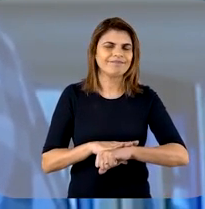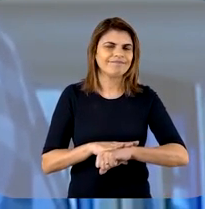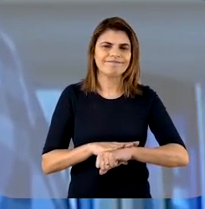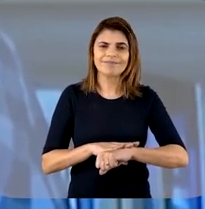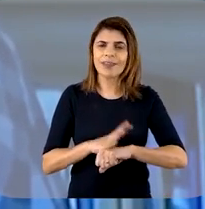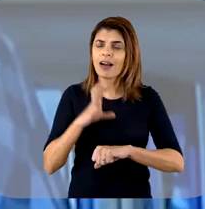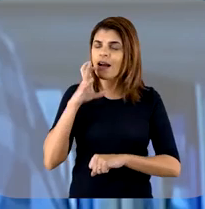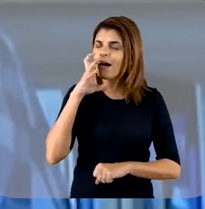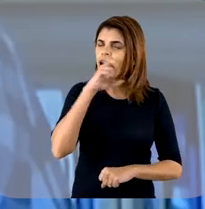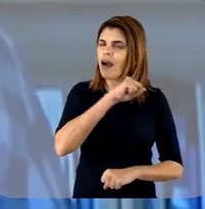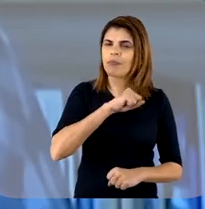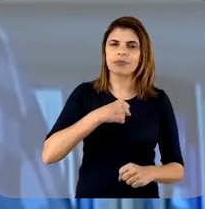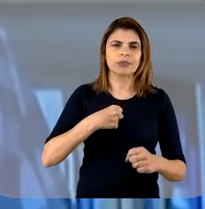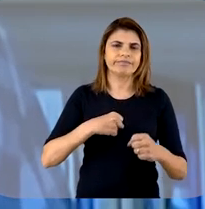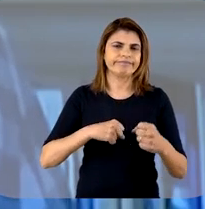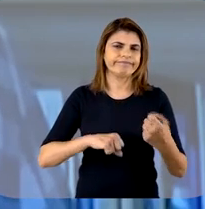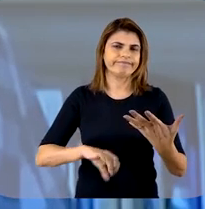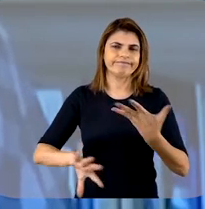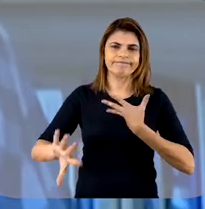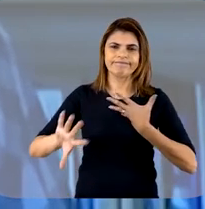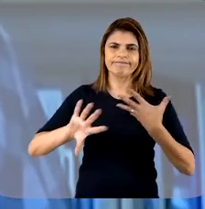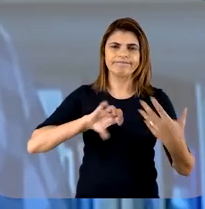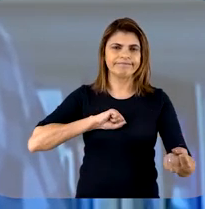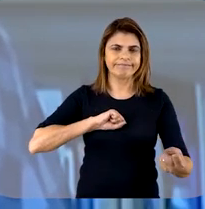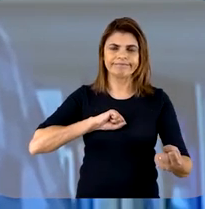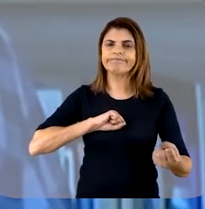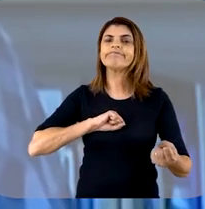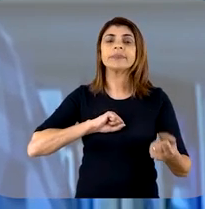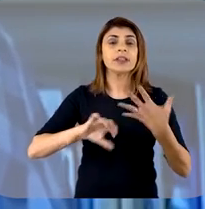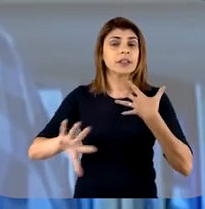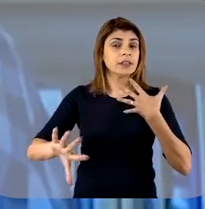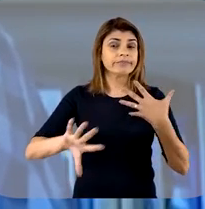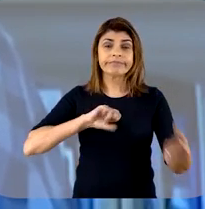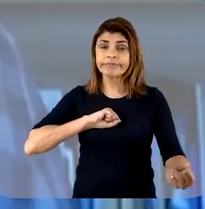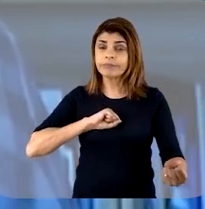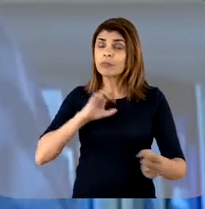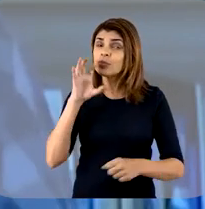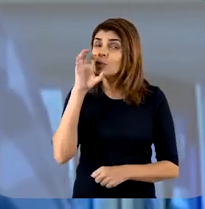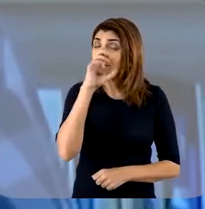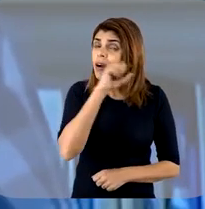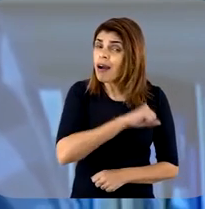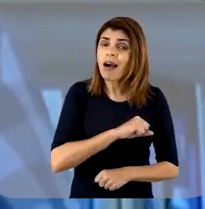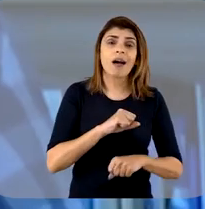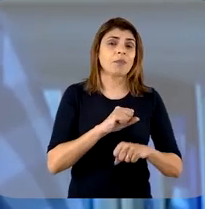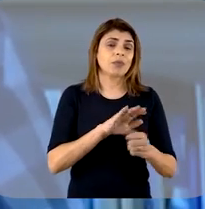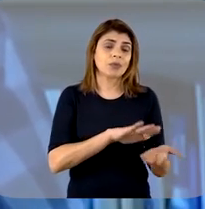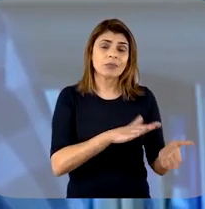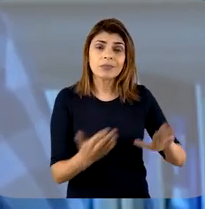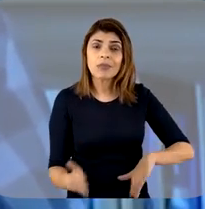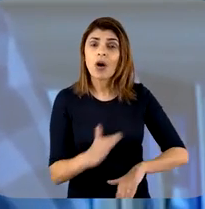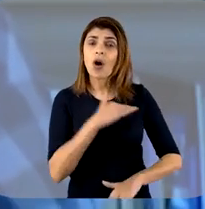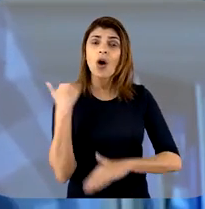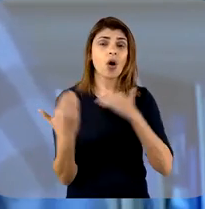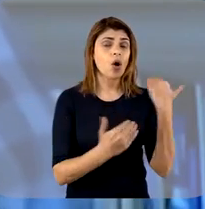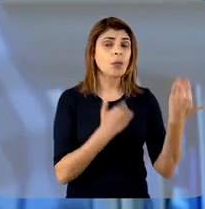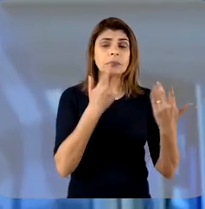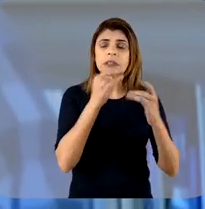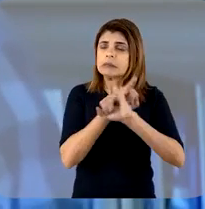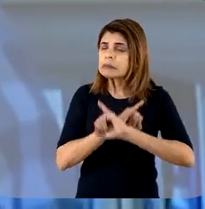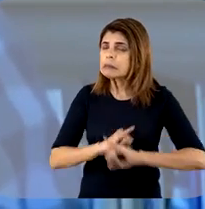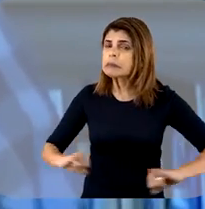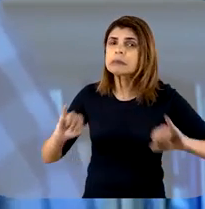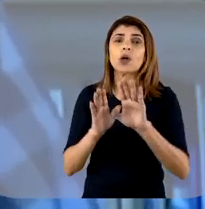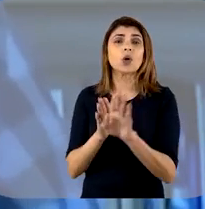transmissão da doença e ainda níveis muito altos de óbitos como consequência da doença. Então, nós precisamos de mais convergência. Mas convergência